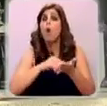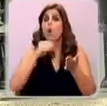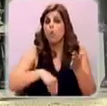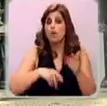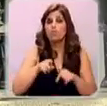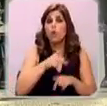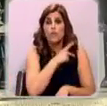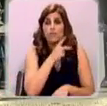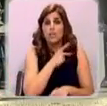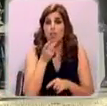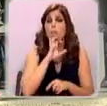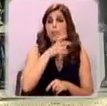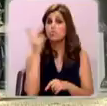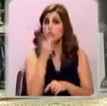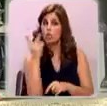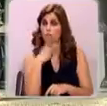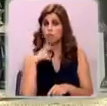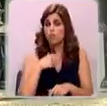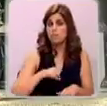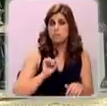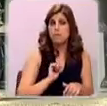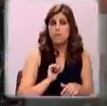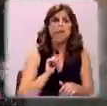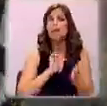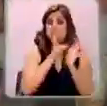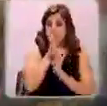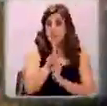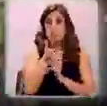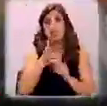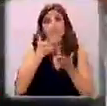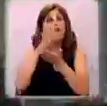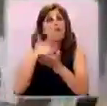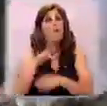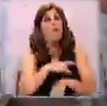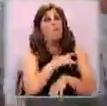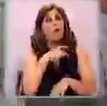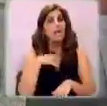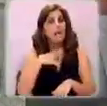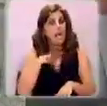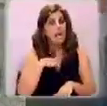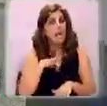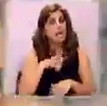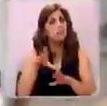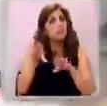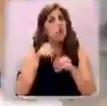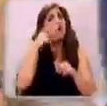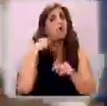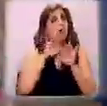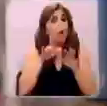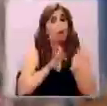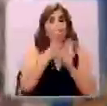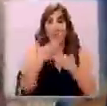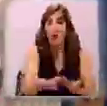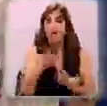entre universidades dos dois países, ficaram os médicos, que também querem a aceitação do curso em terras de Veracruz. Para já o Brasil só